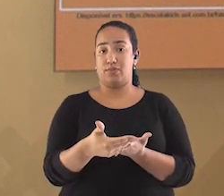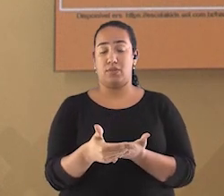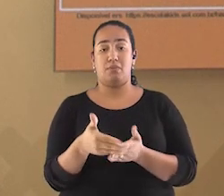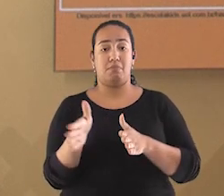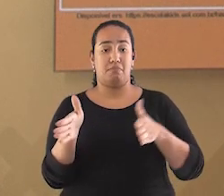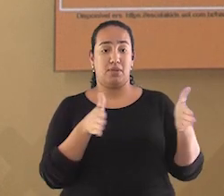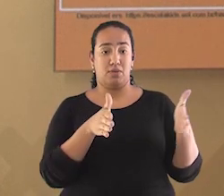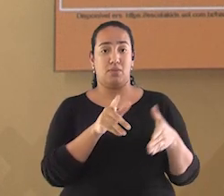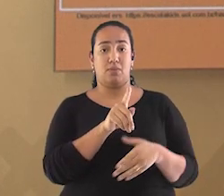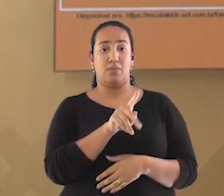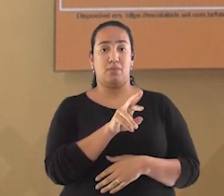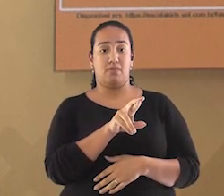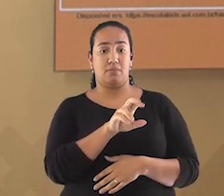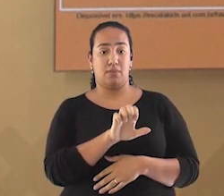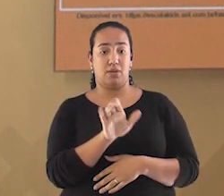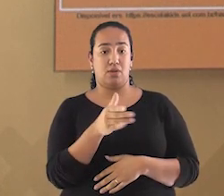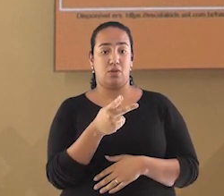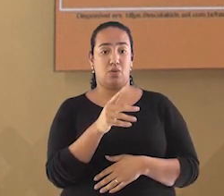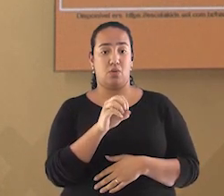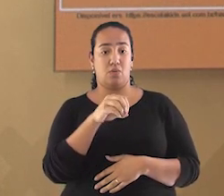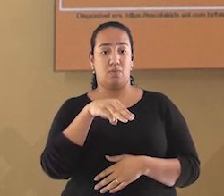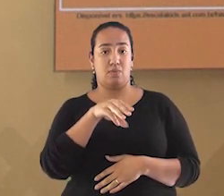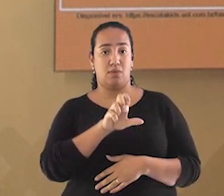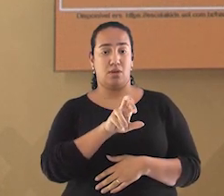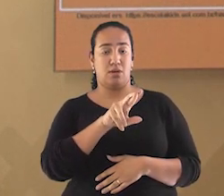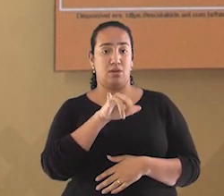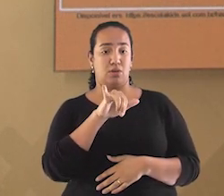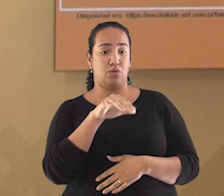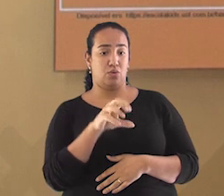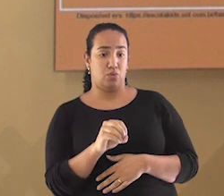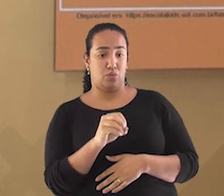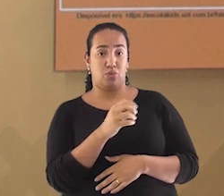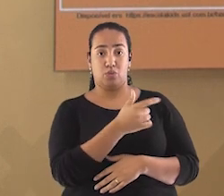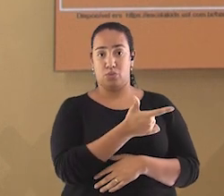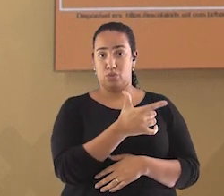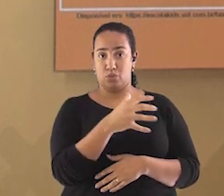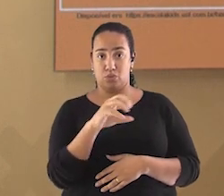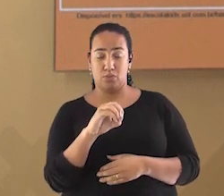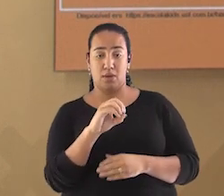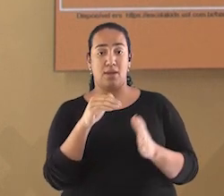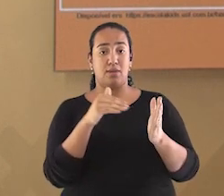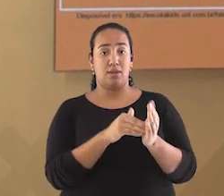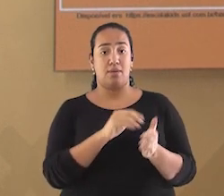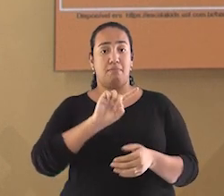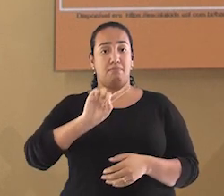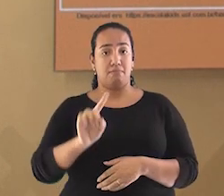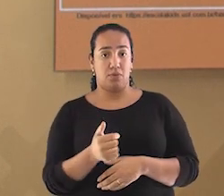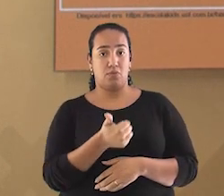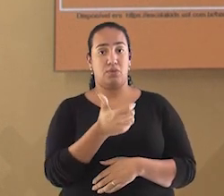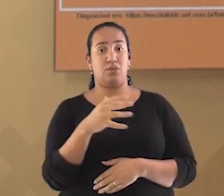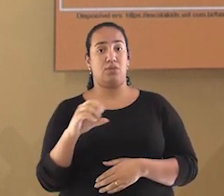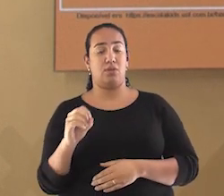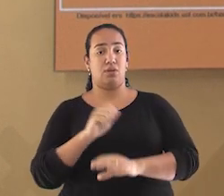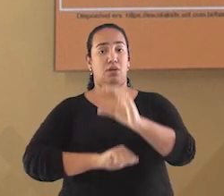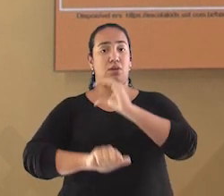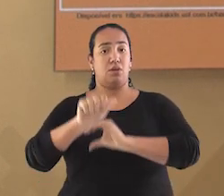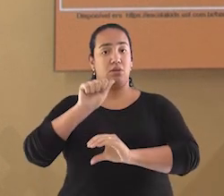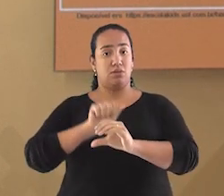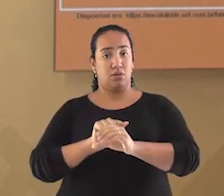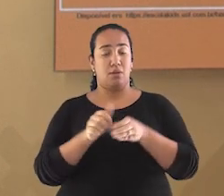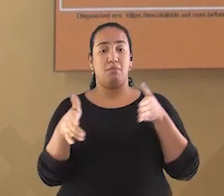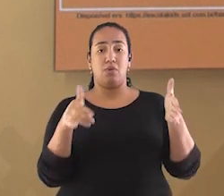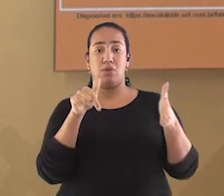período pré-homérico, que durou do ano 2000 ao ano 1100 a.C., e foi o período de formação do povo